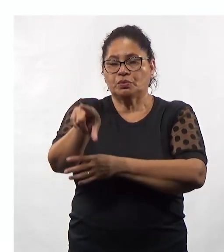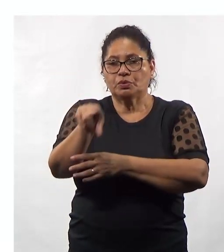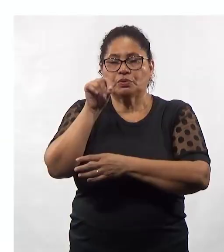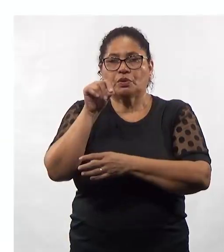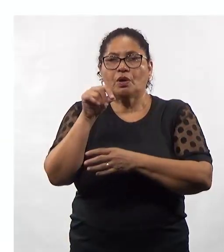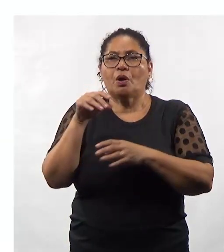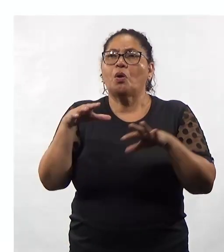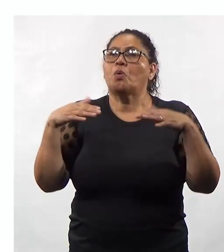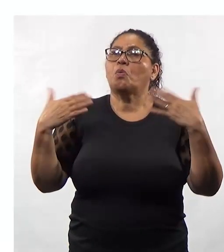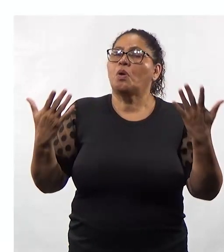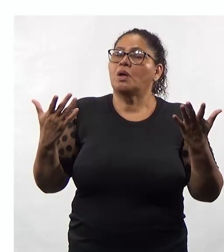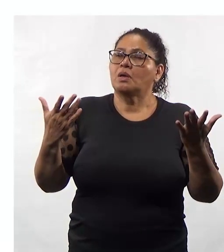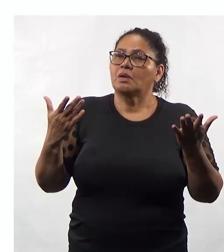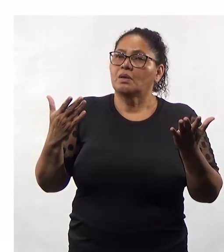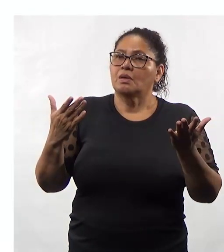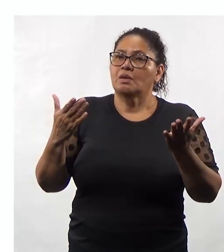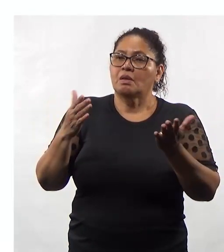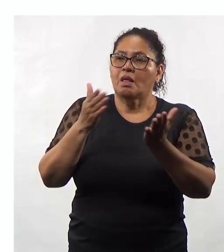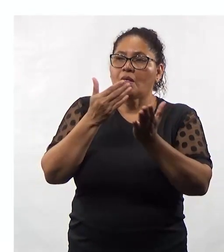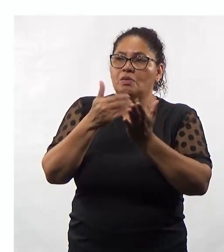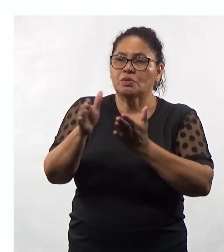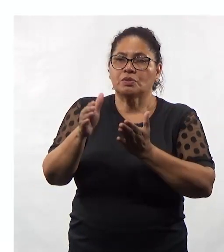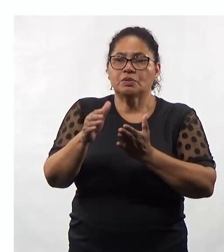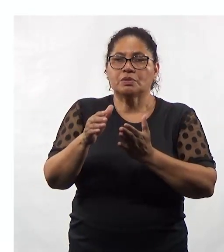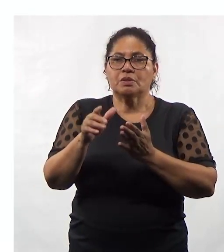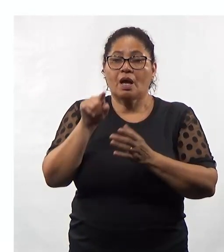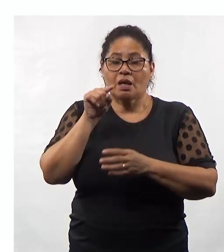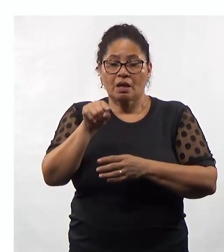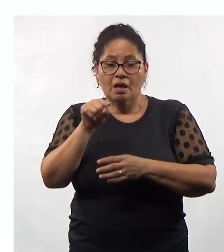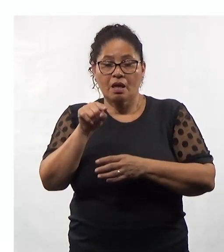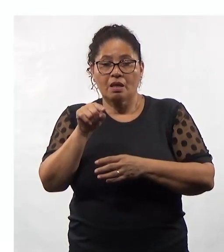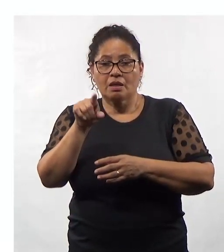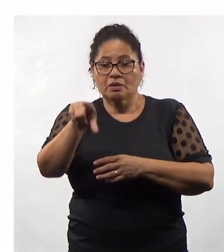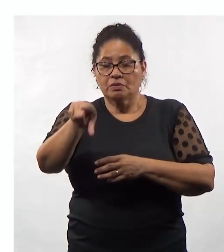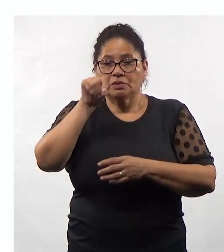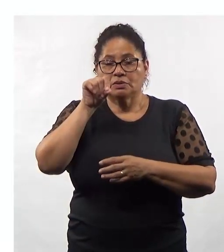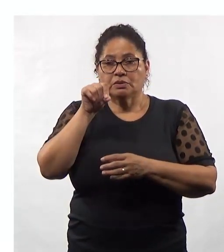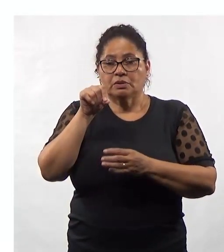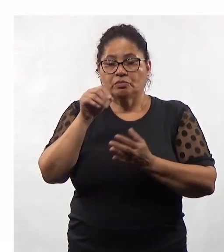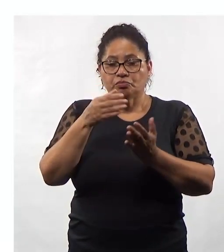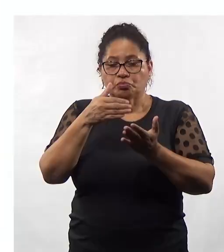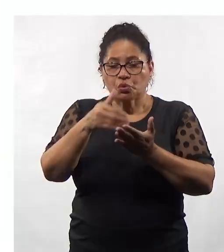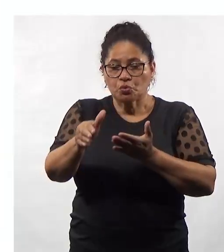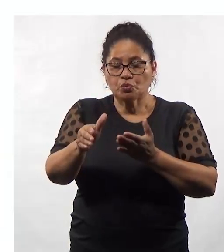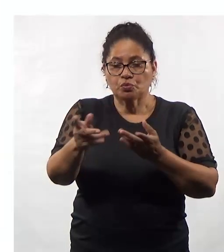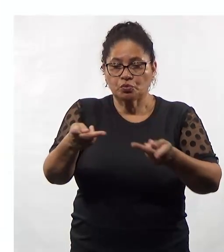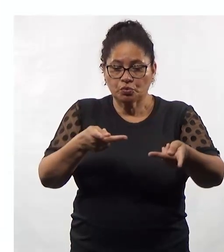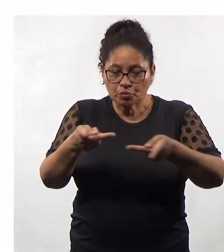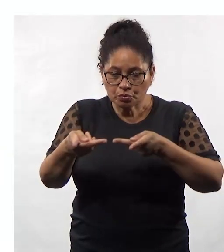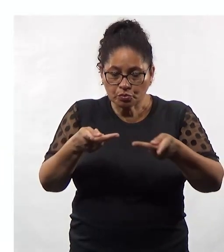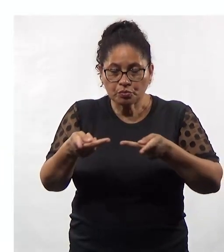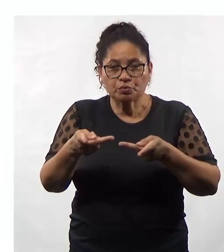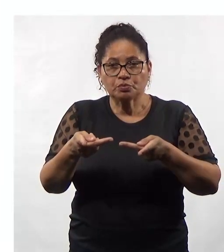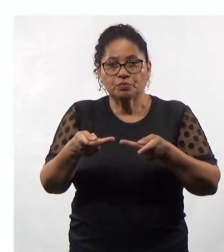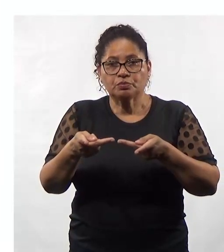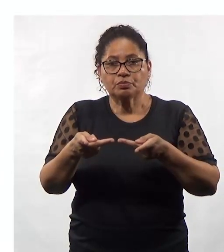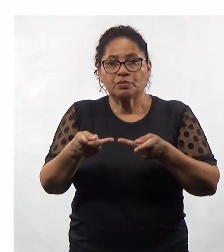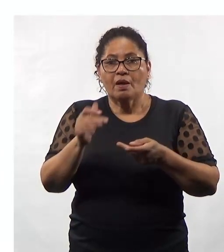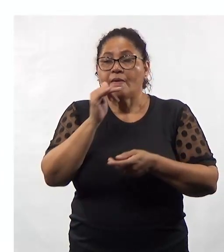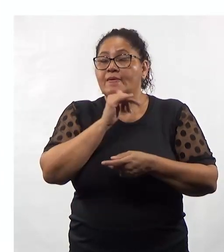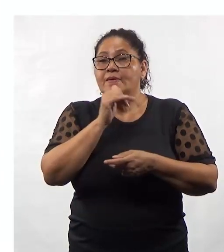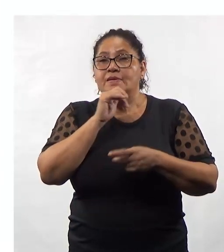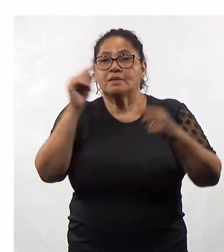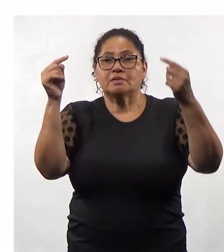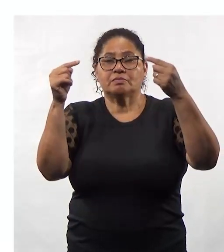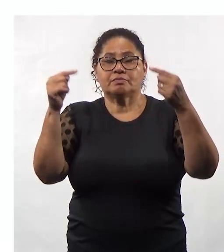aí, qual que é a descrição do eliminatório? Aqueles que não atendidos excluem o projeto.